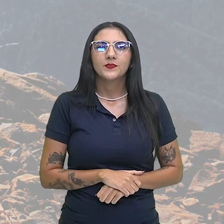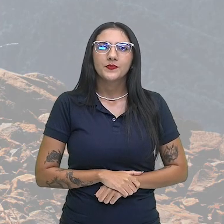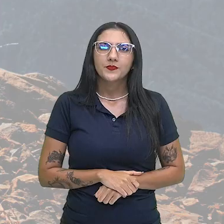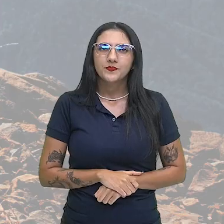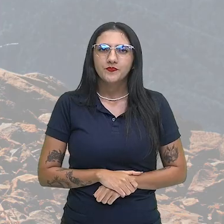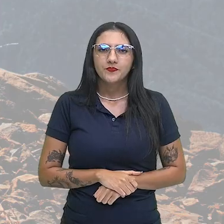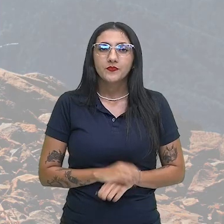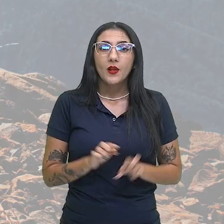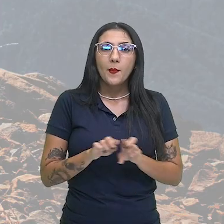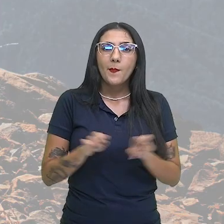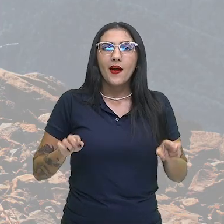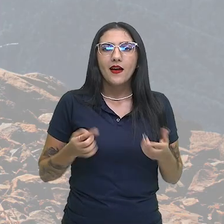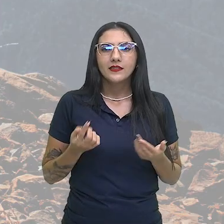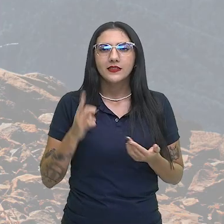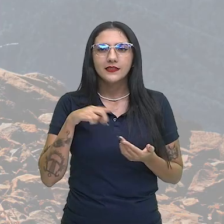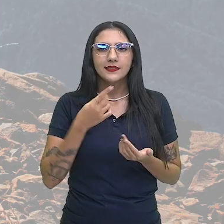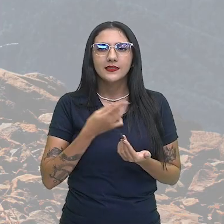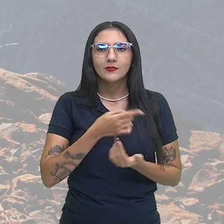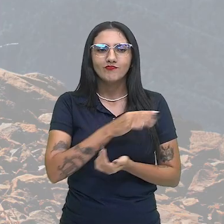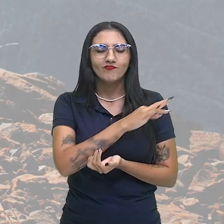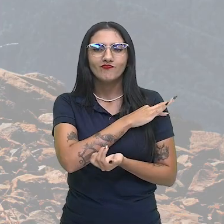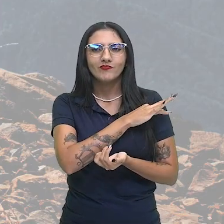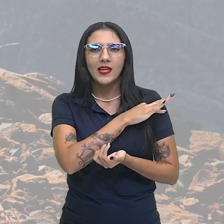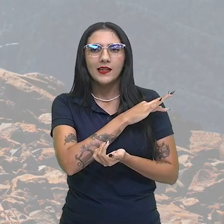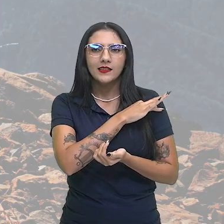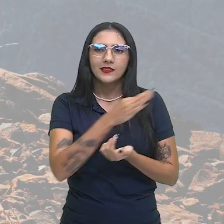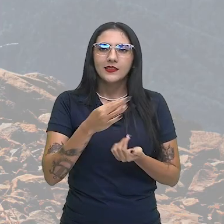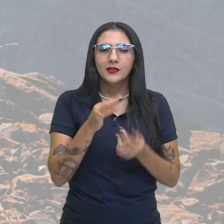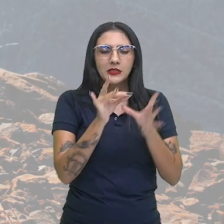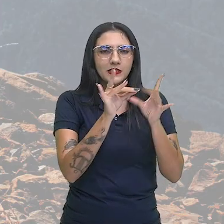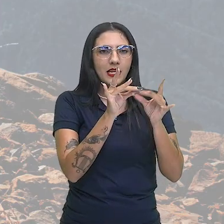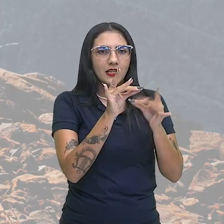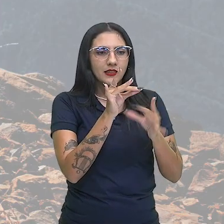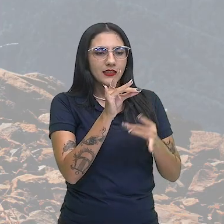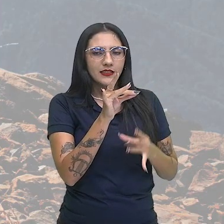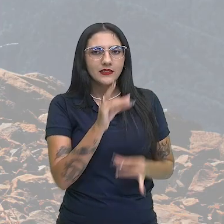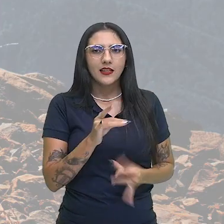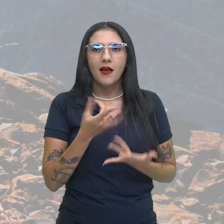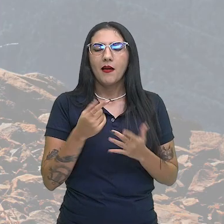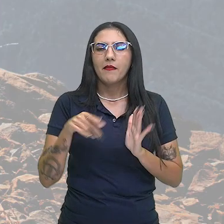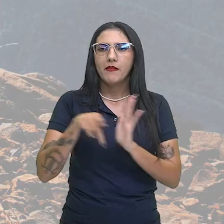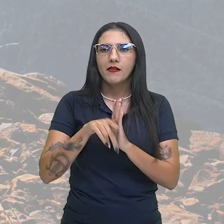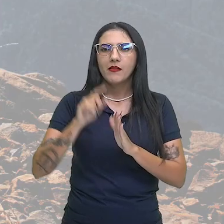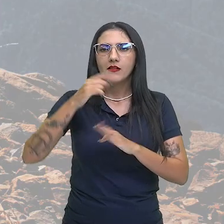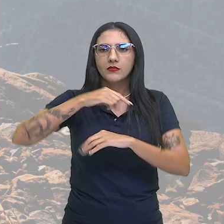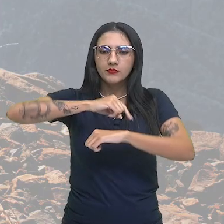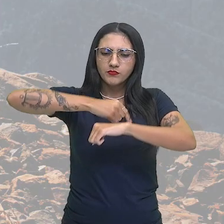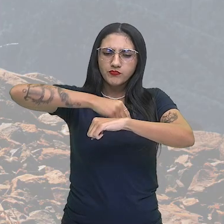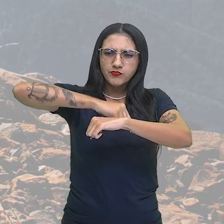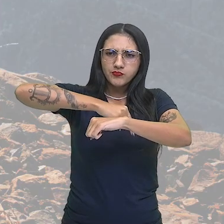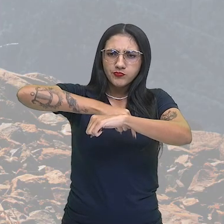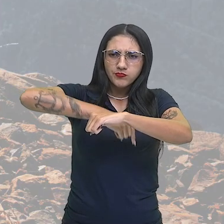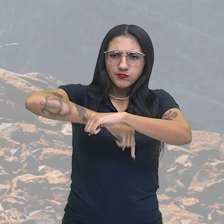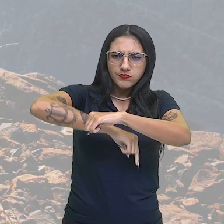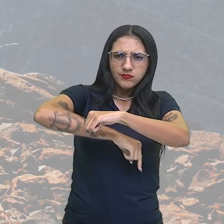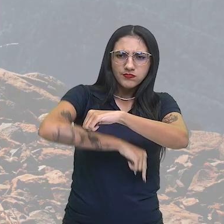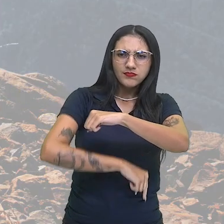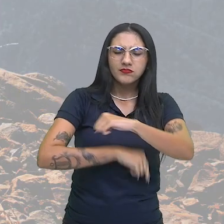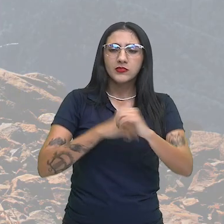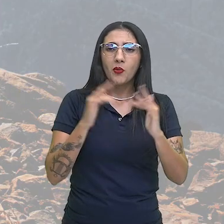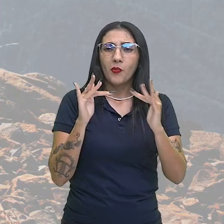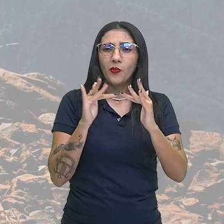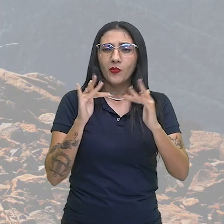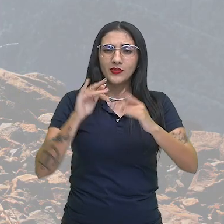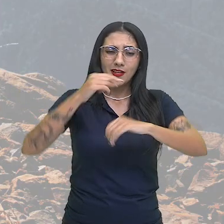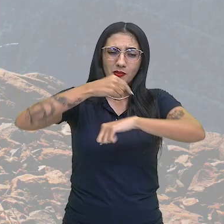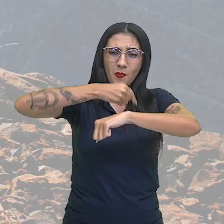as técnicas humanas de se aprofundar, de perfurar a crosta terrestre para chegar no manto, para chegar